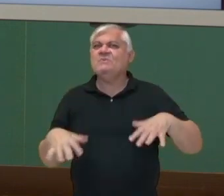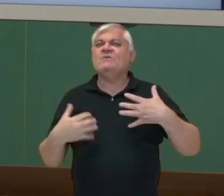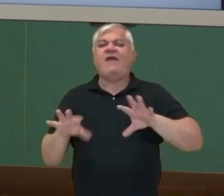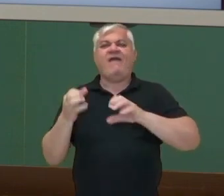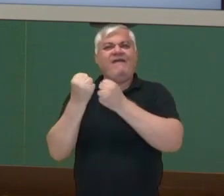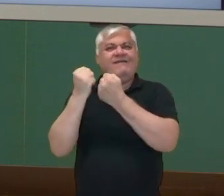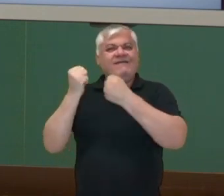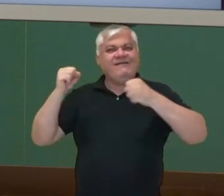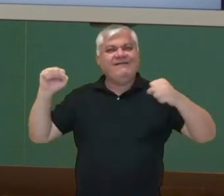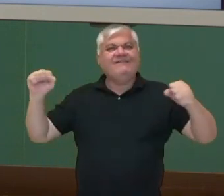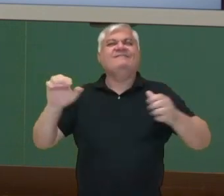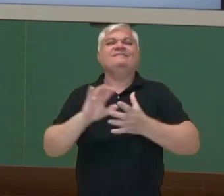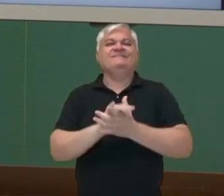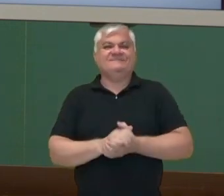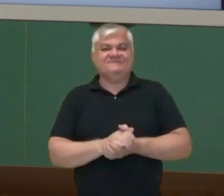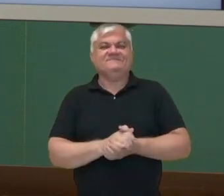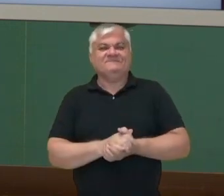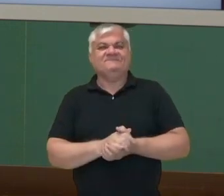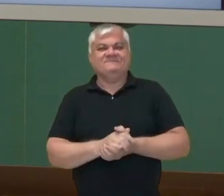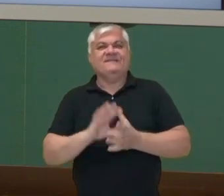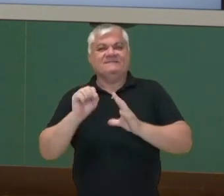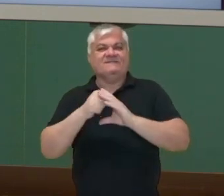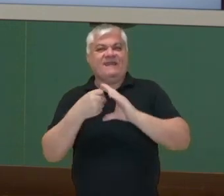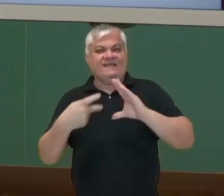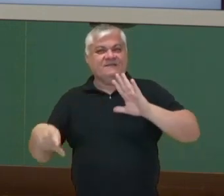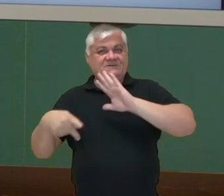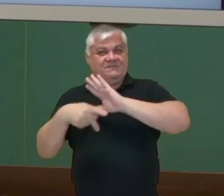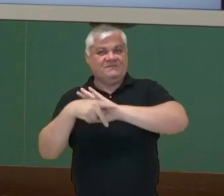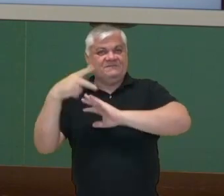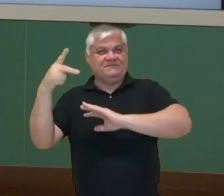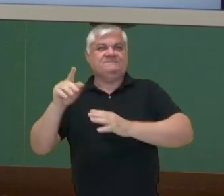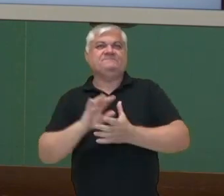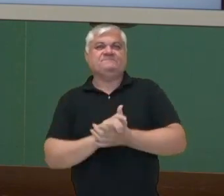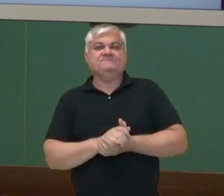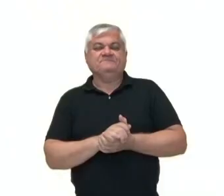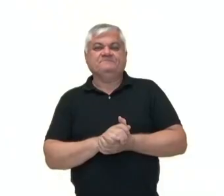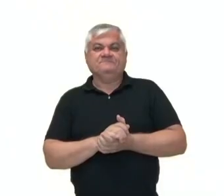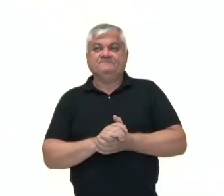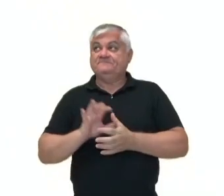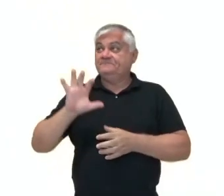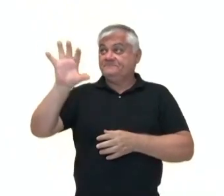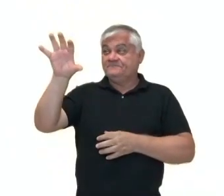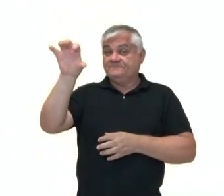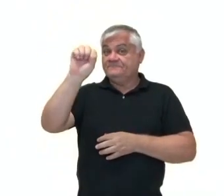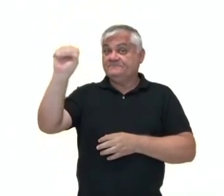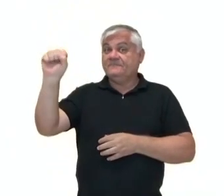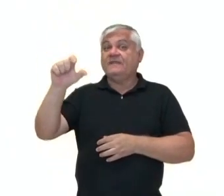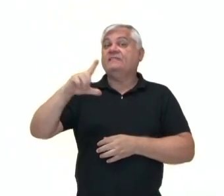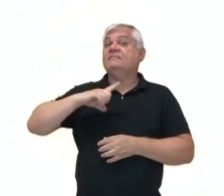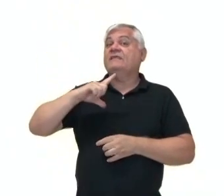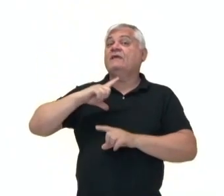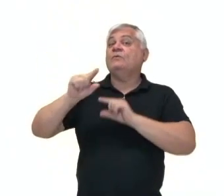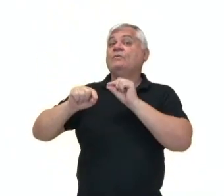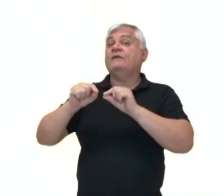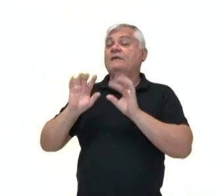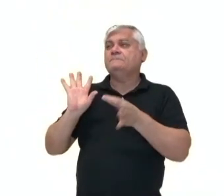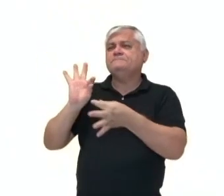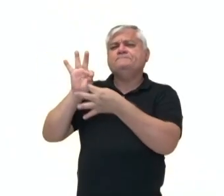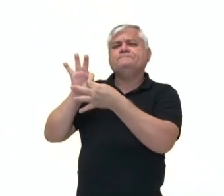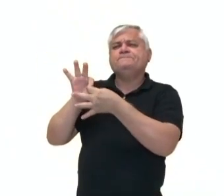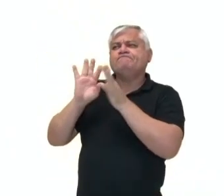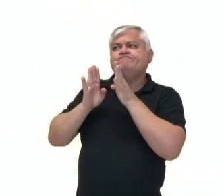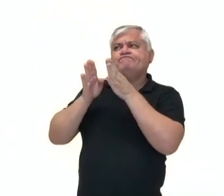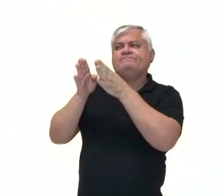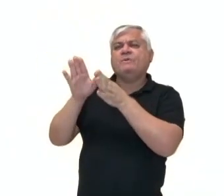gente tem ali representado por essas características. E aí ali na região sudeste, o que nós vamos ter específico,